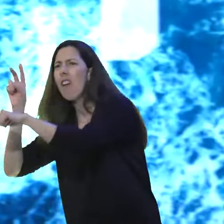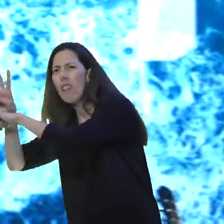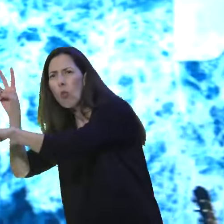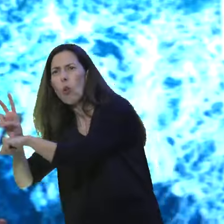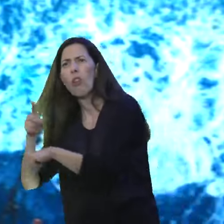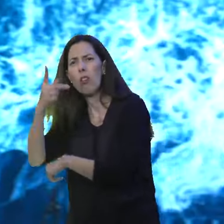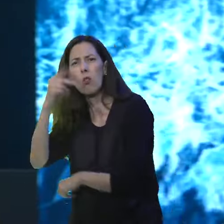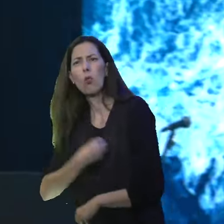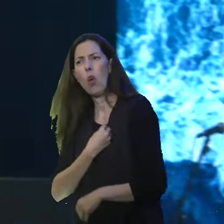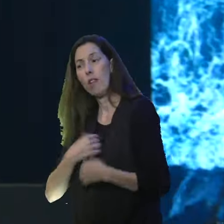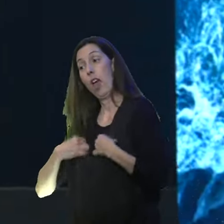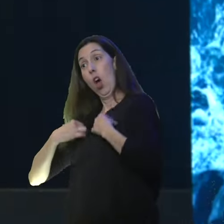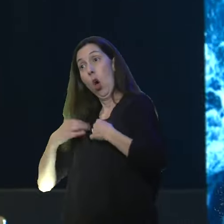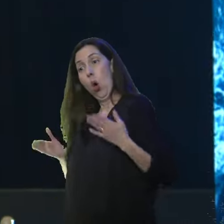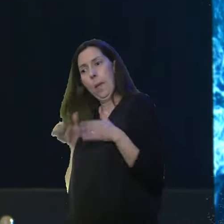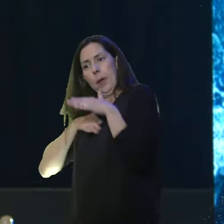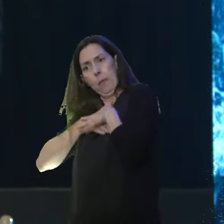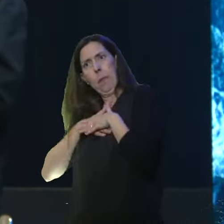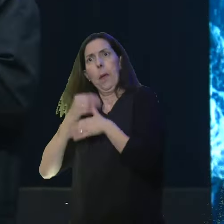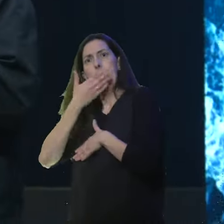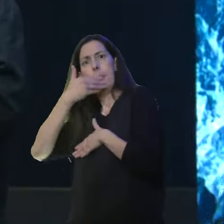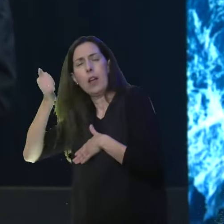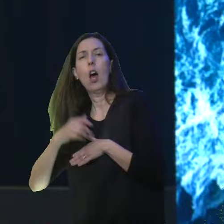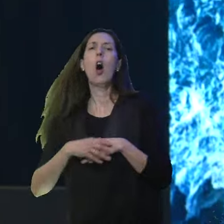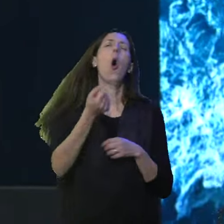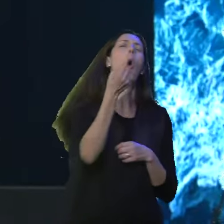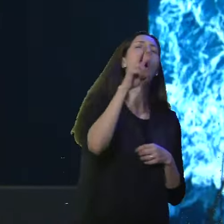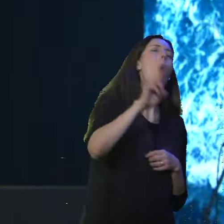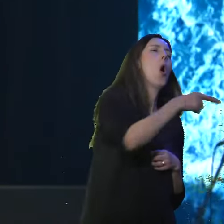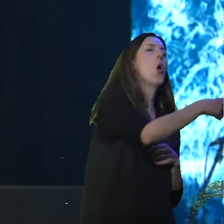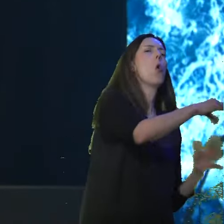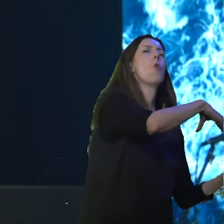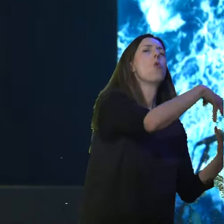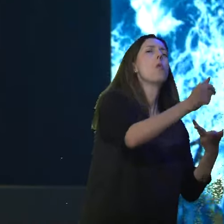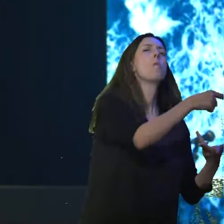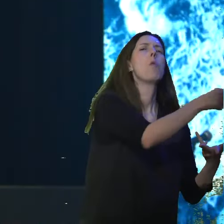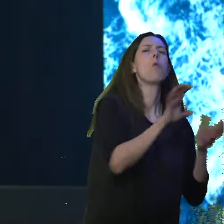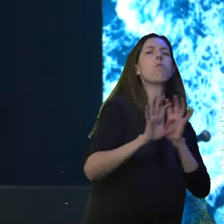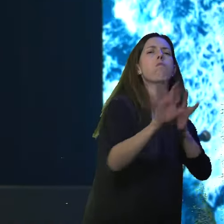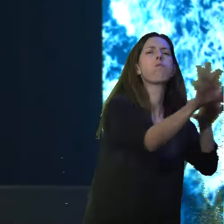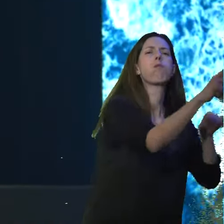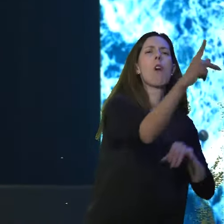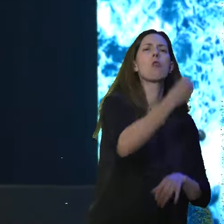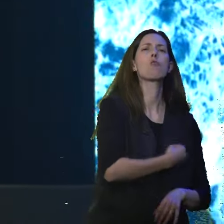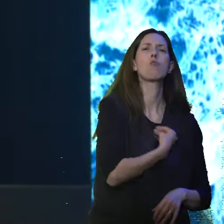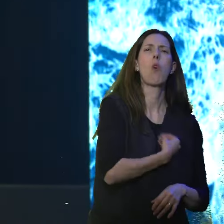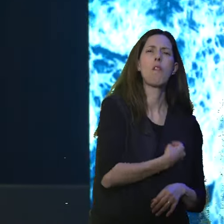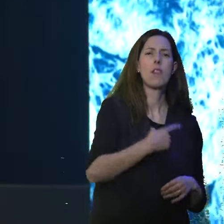que fala para você se vestir do jeito que você quiser, para depois você ser estuprada?